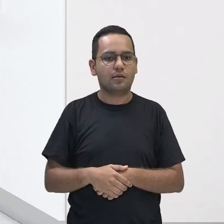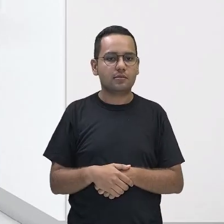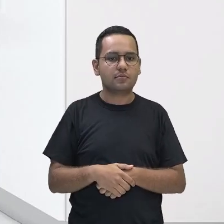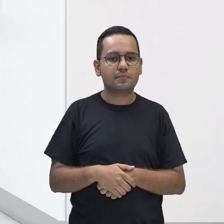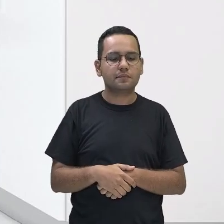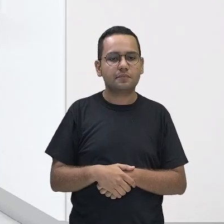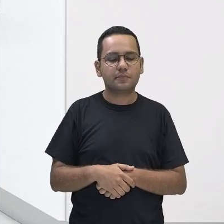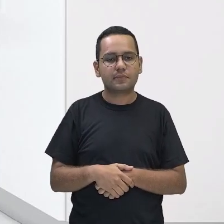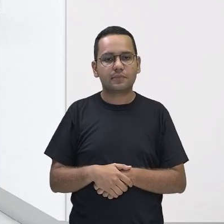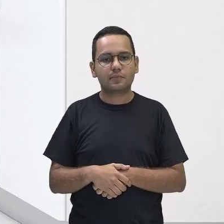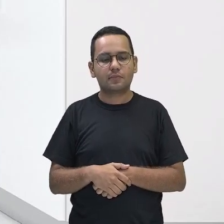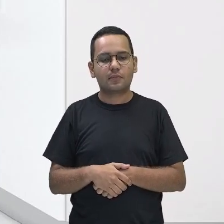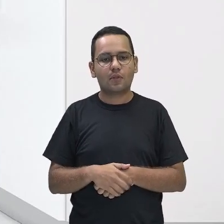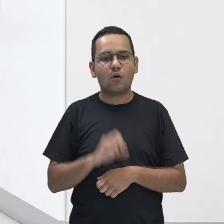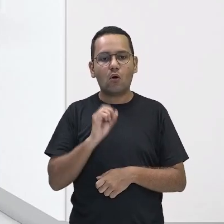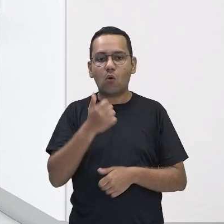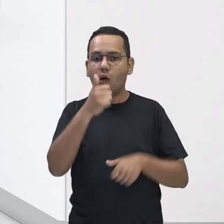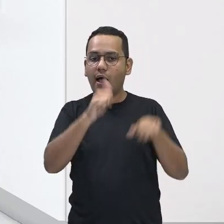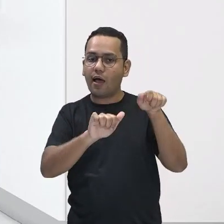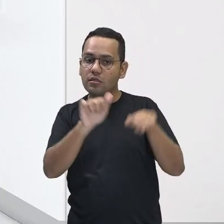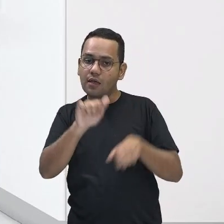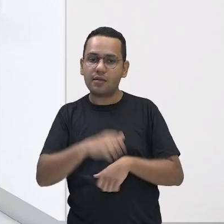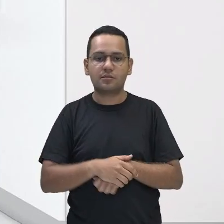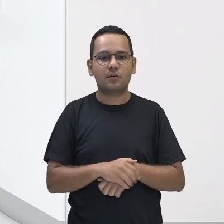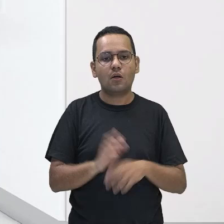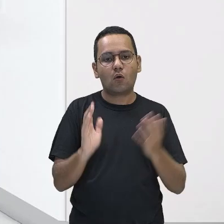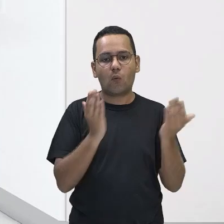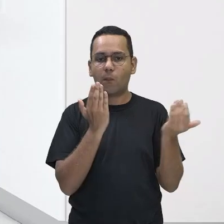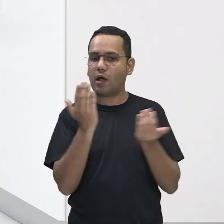de experiências, observações,